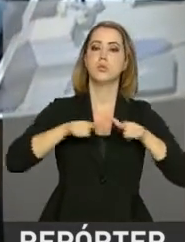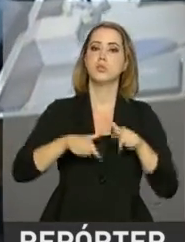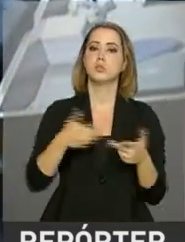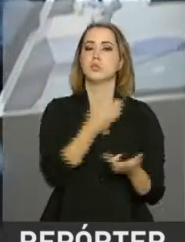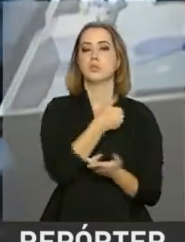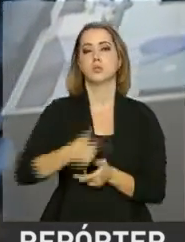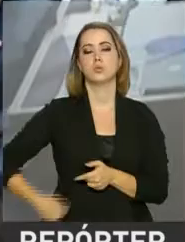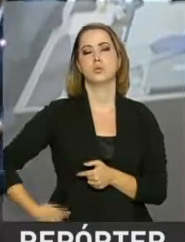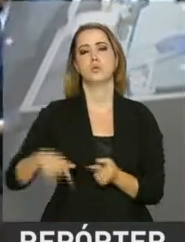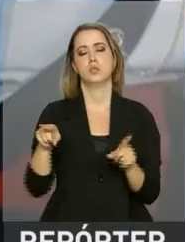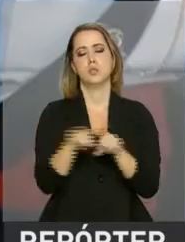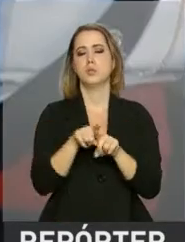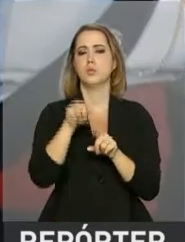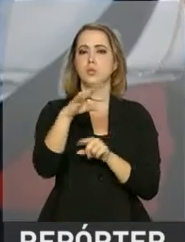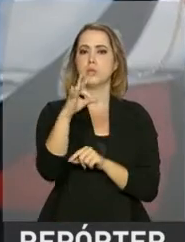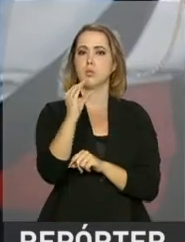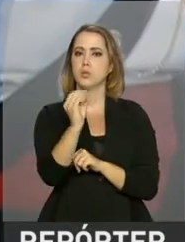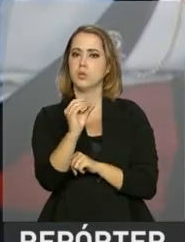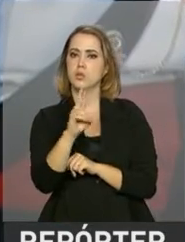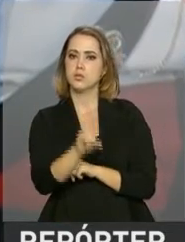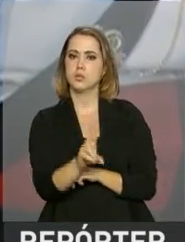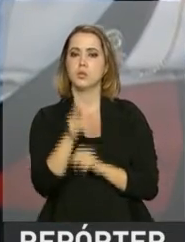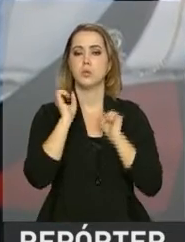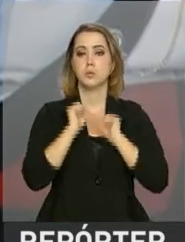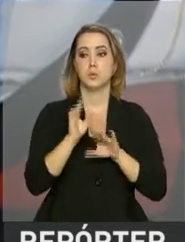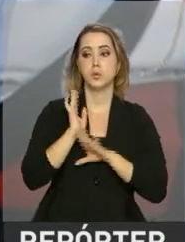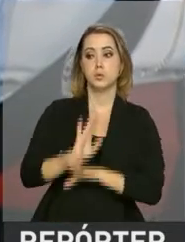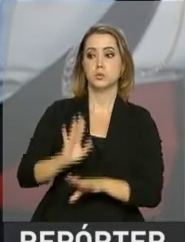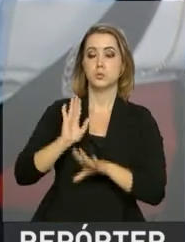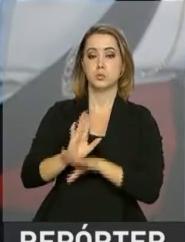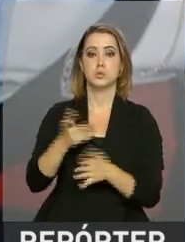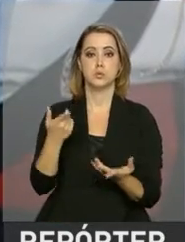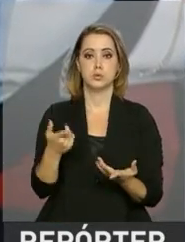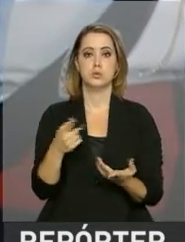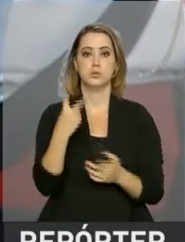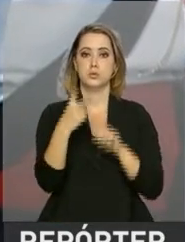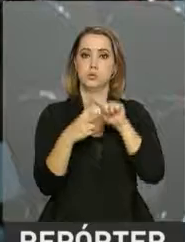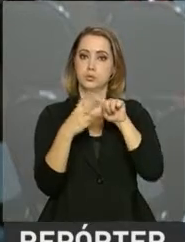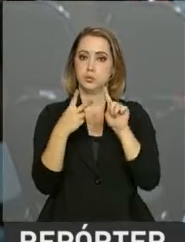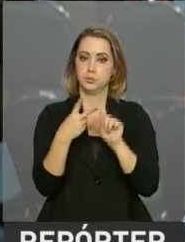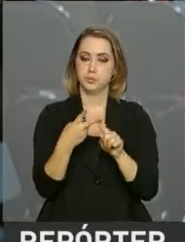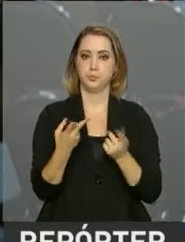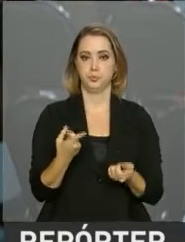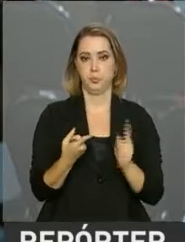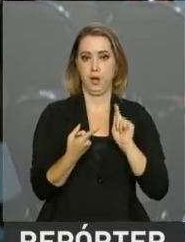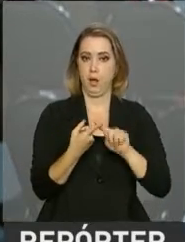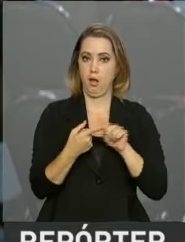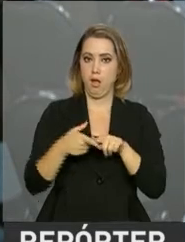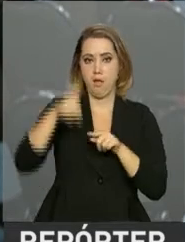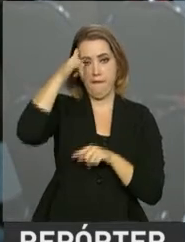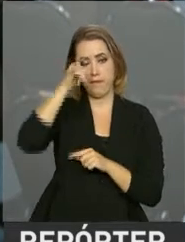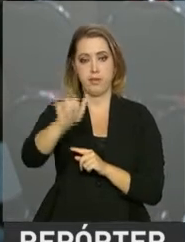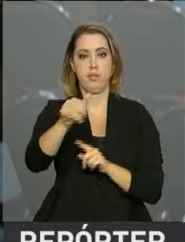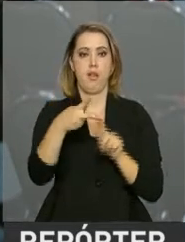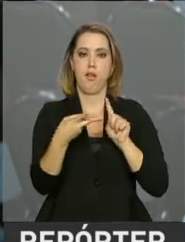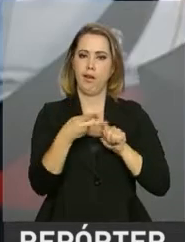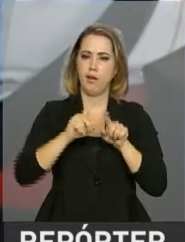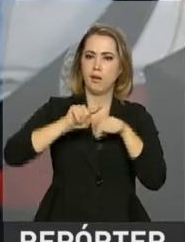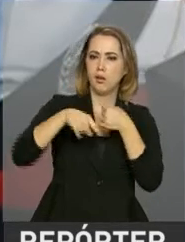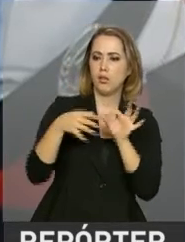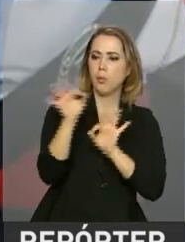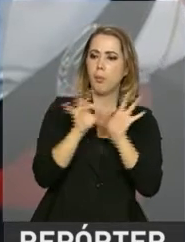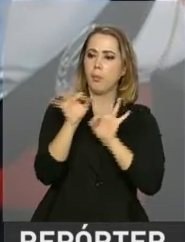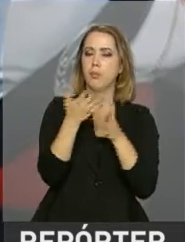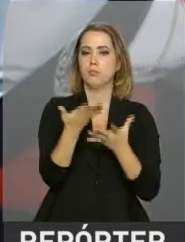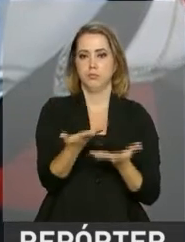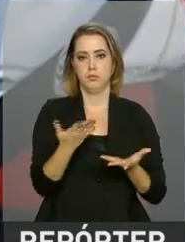agentes públicos e que o TCU pode contribuir atuando em duas linhas, a prevenção e a correção. Na